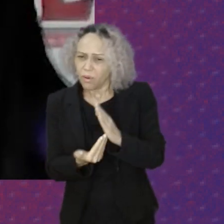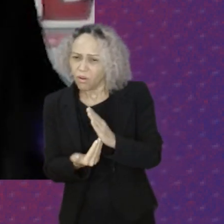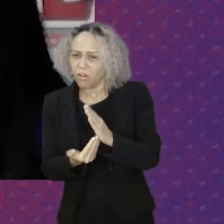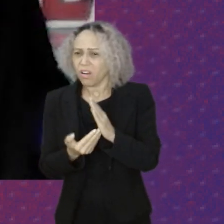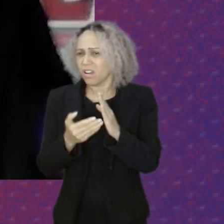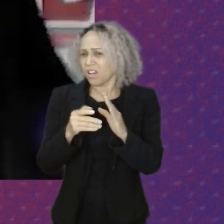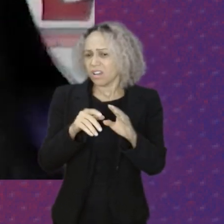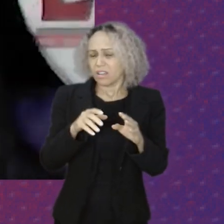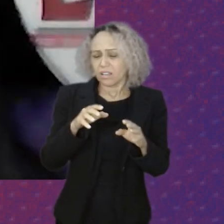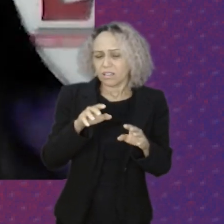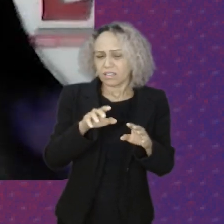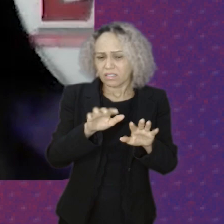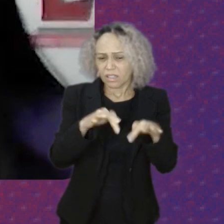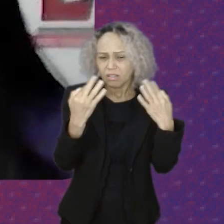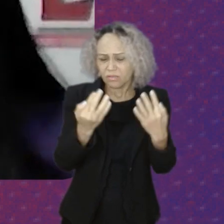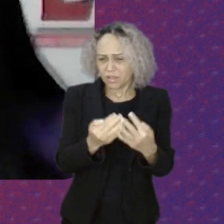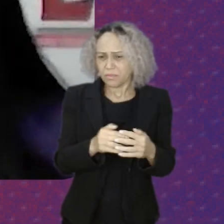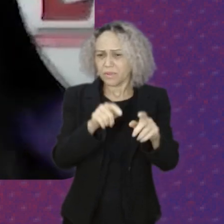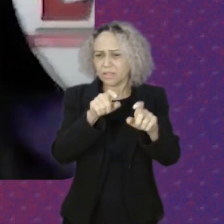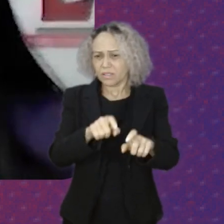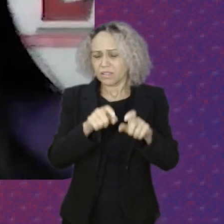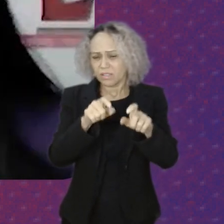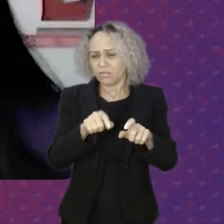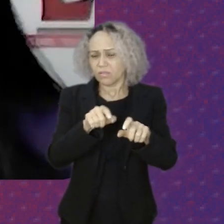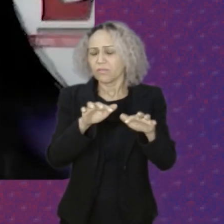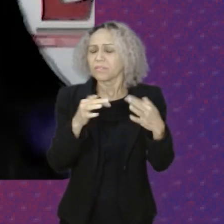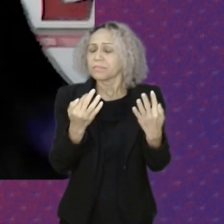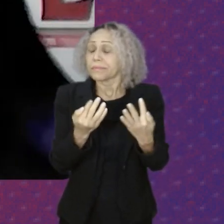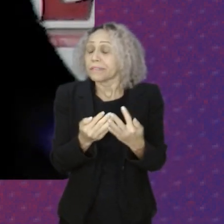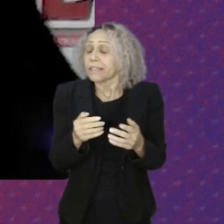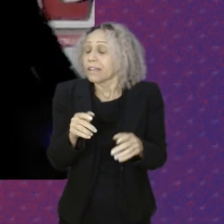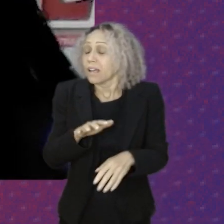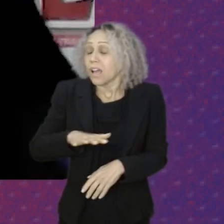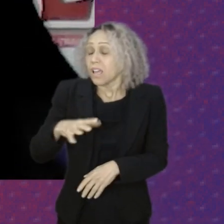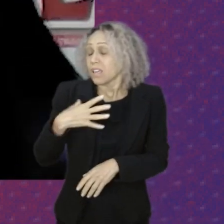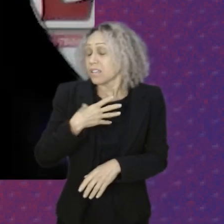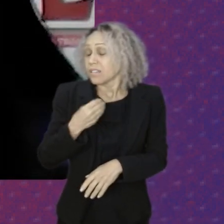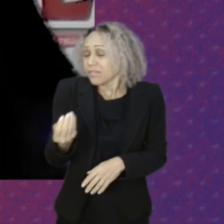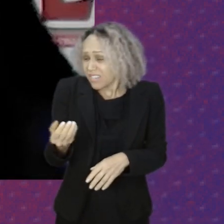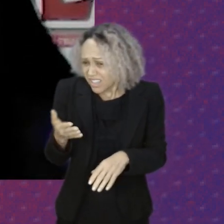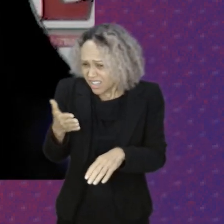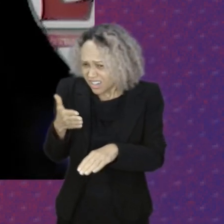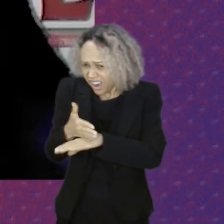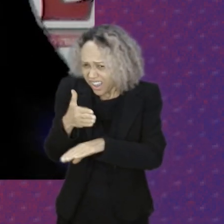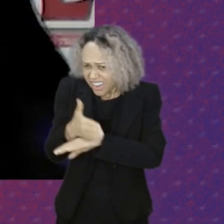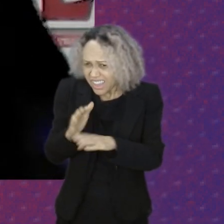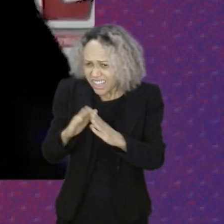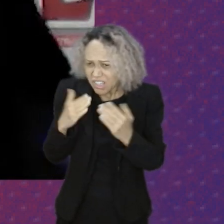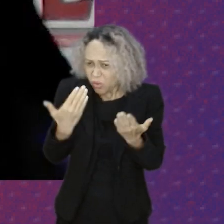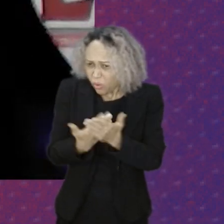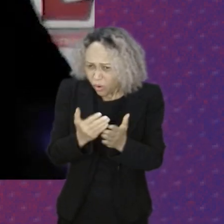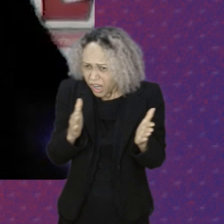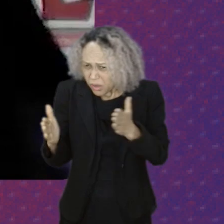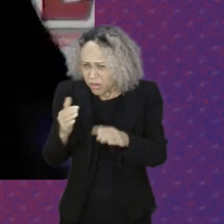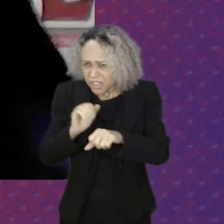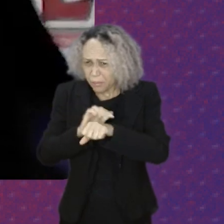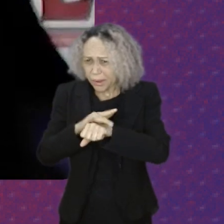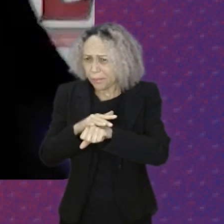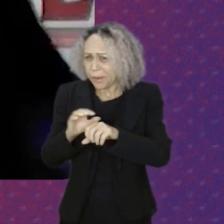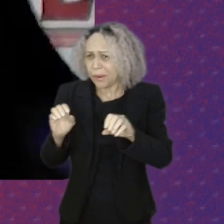conteúdos escolares, muito menos acesso à escola. E isso acelerou